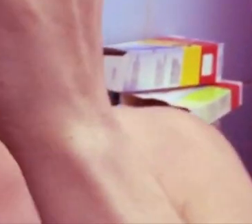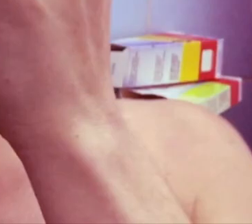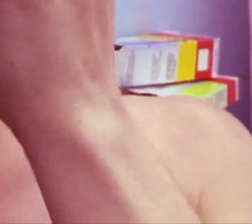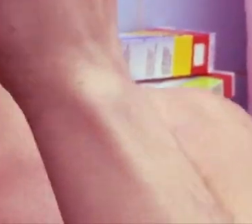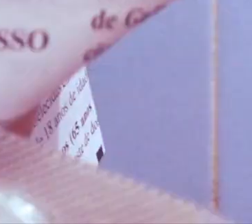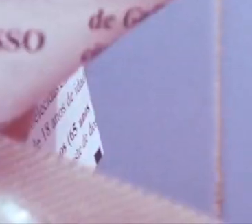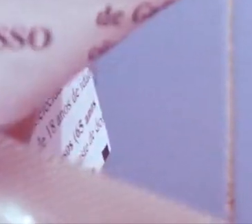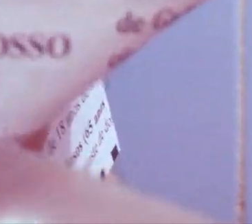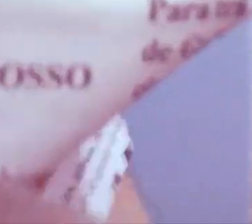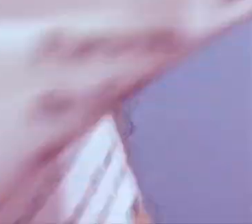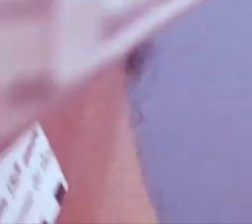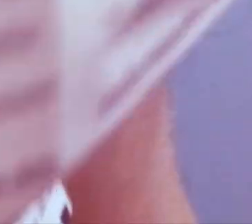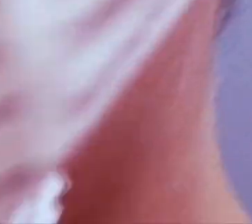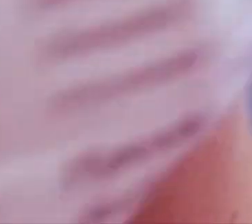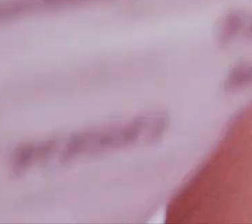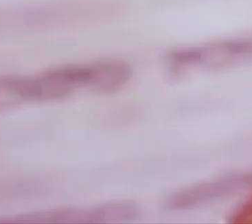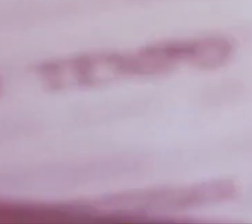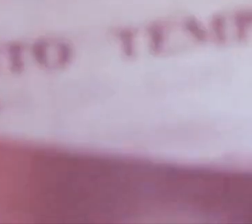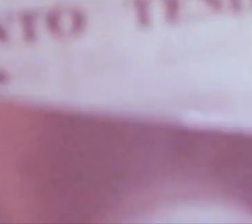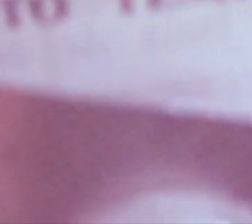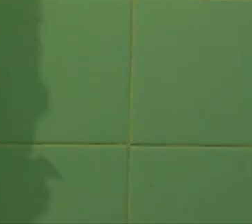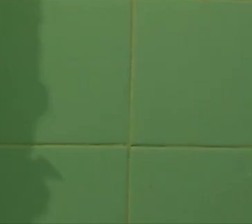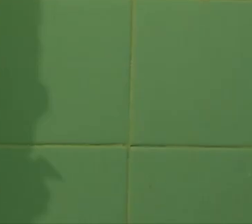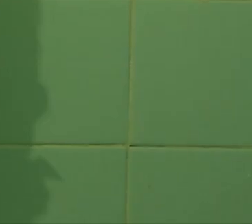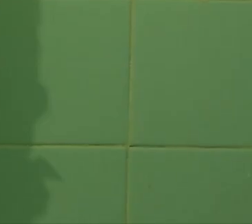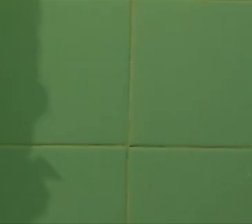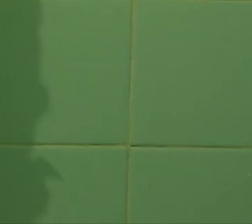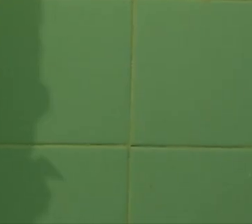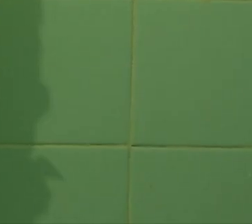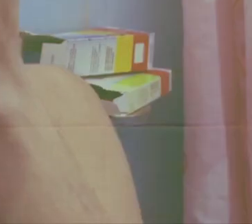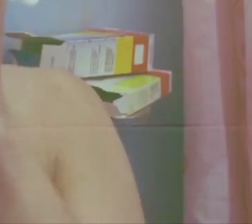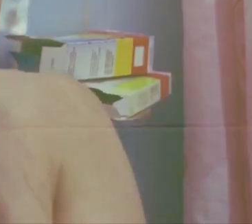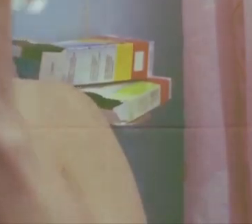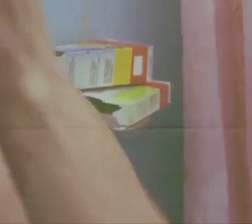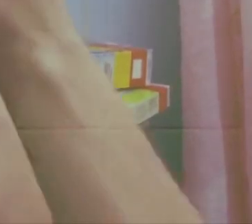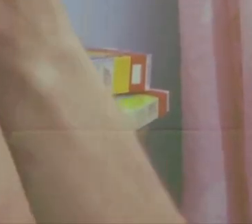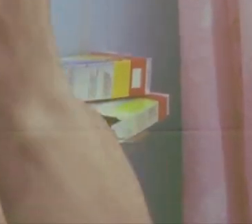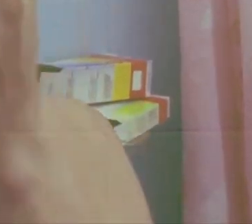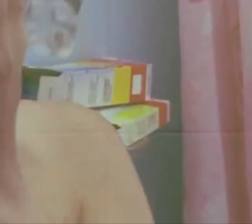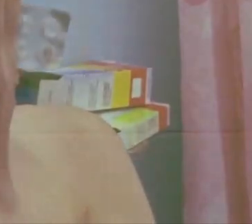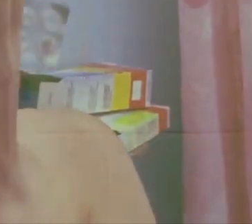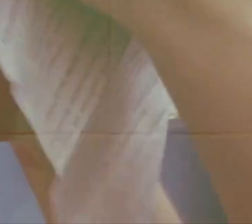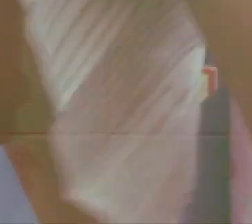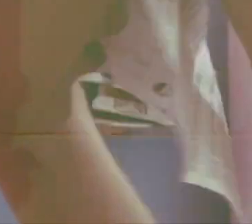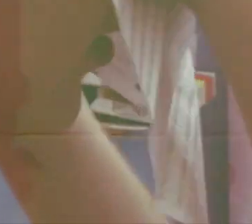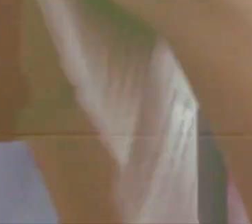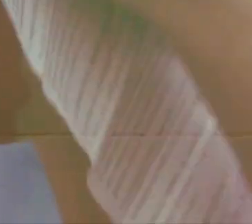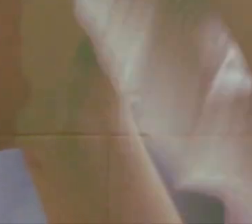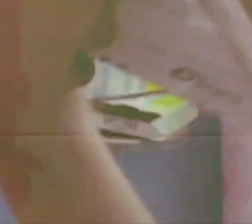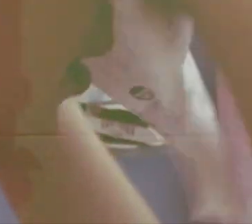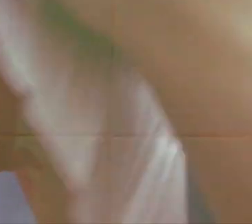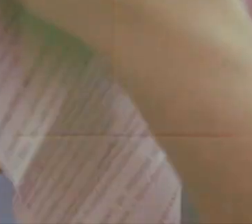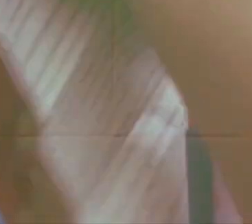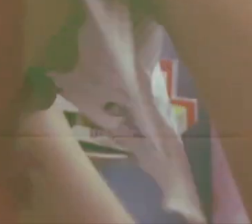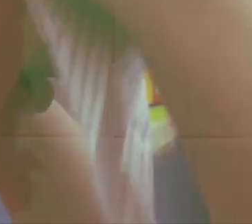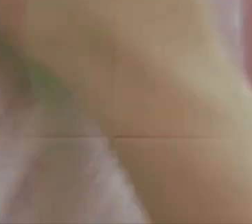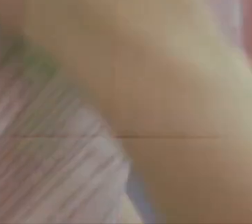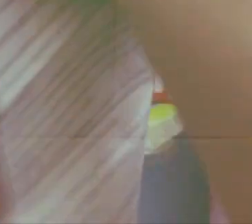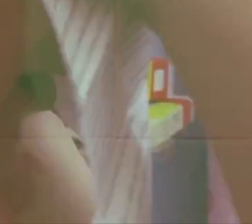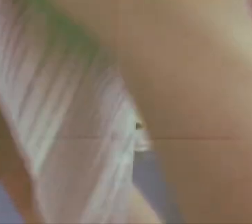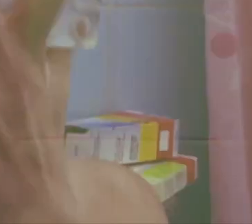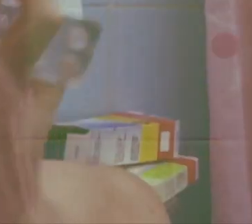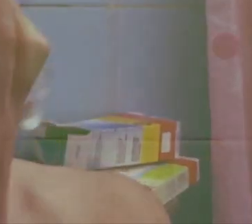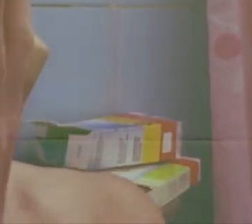Todo dia eu morro ao me olhar no espelho e ver refletido algo que não vejo como